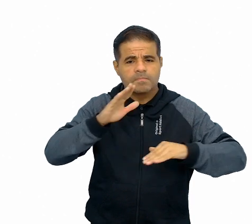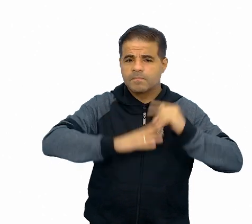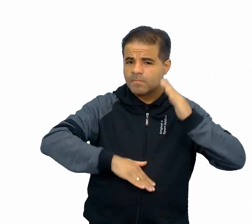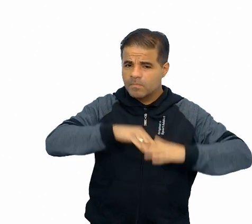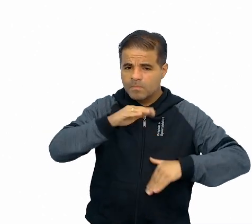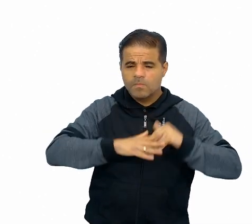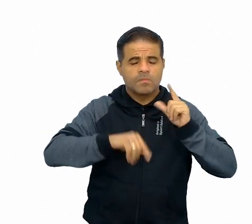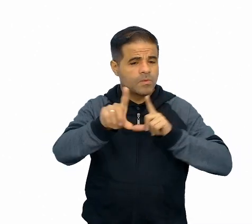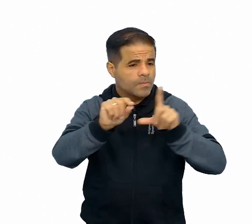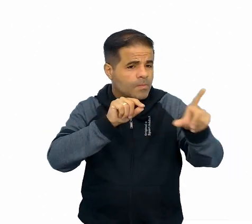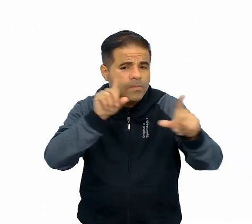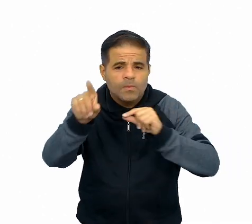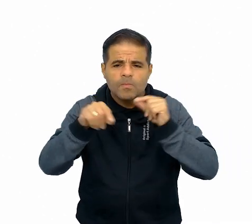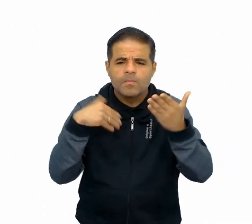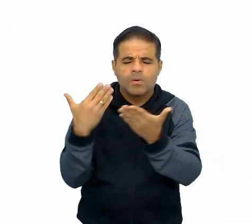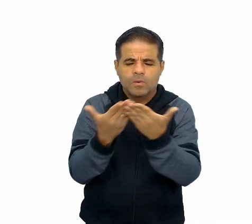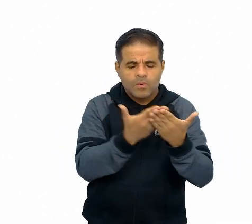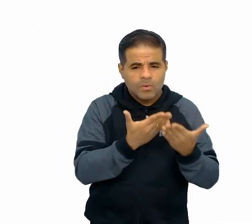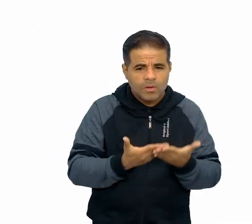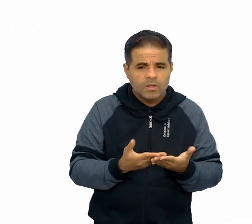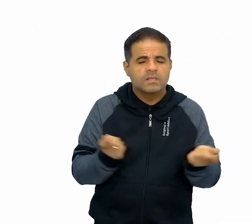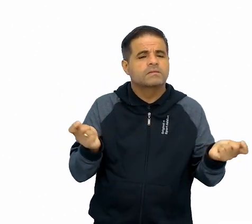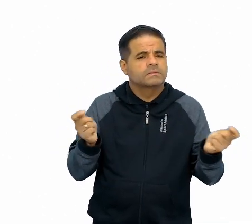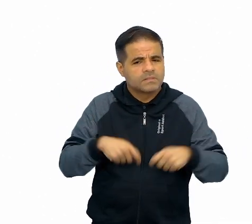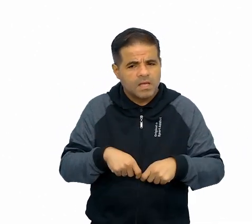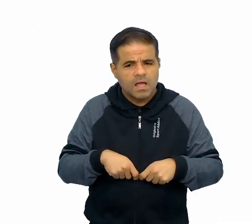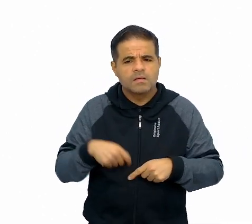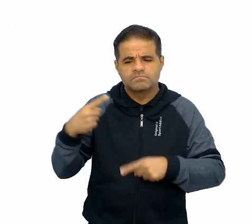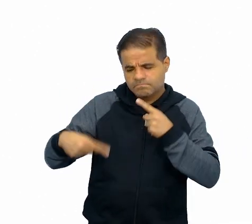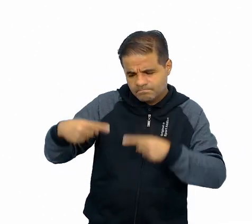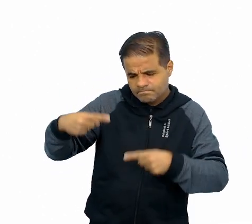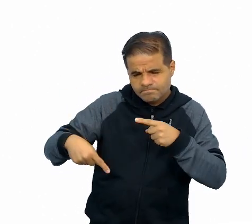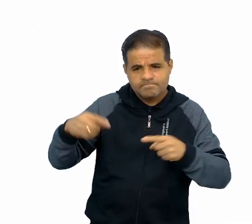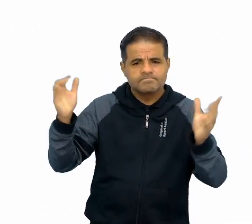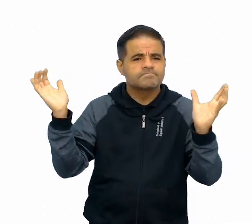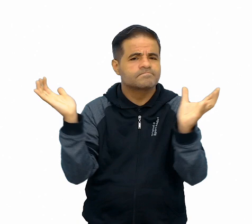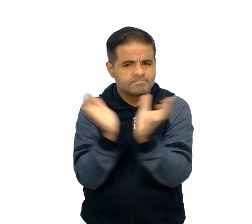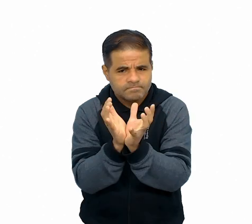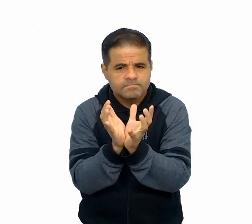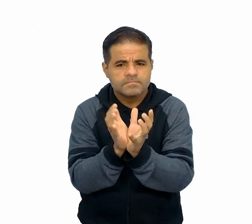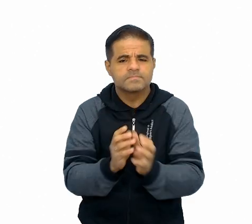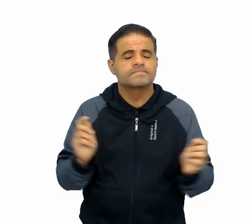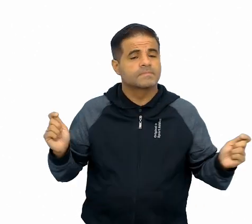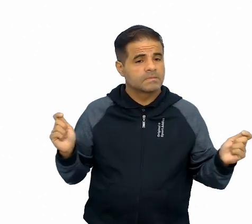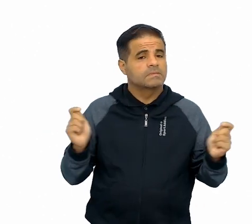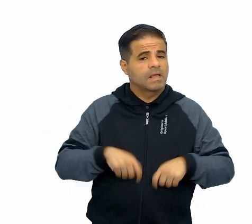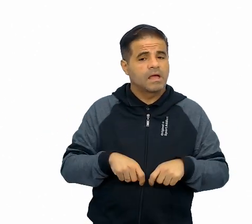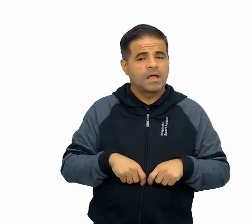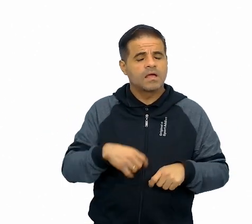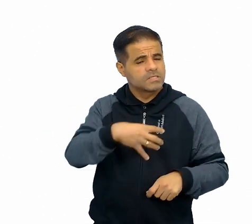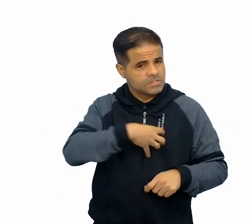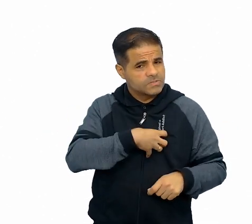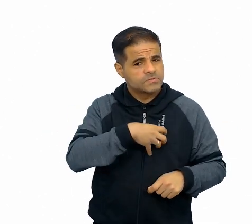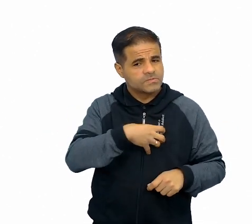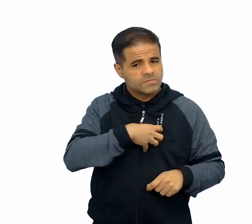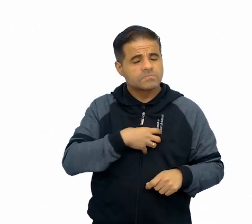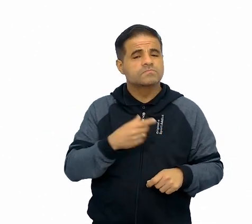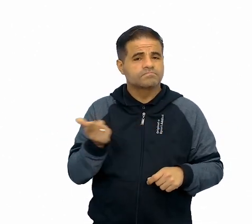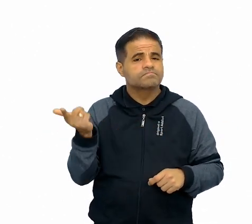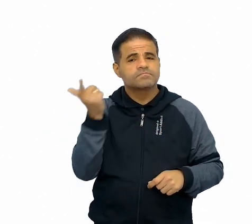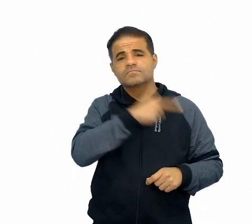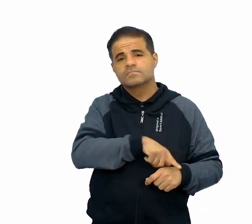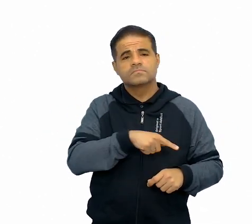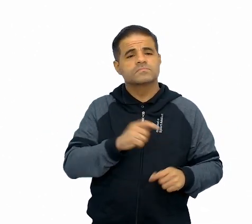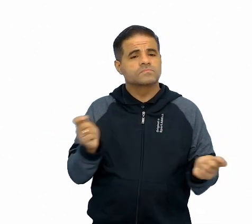escolhas realizadas pelos estudantes, também pode trazer uma discussão coletiva, ok? Então, dessa forma, nós possibilitamos